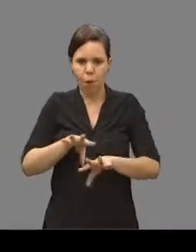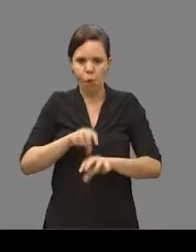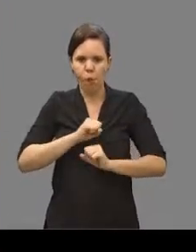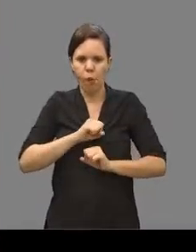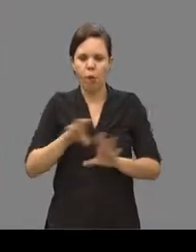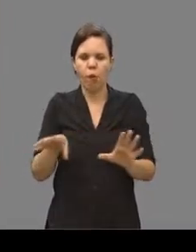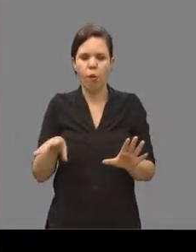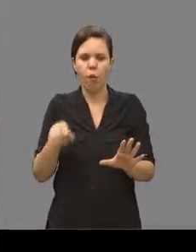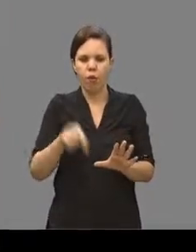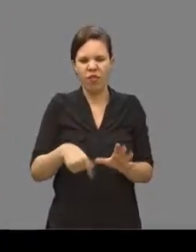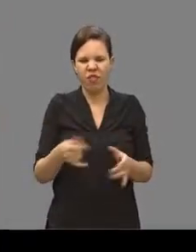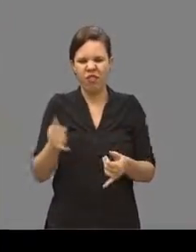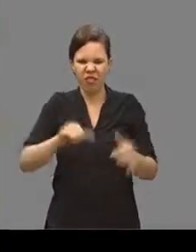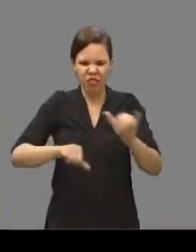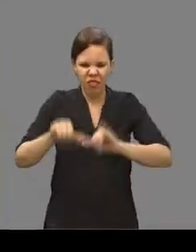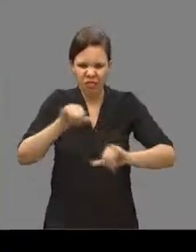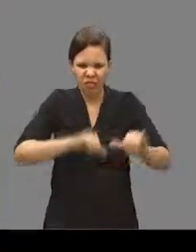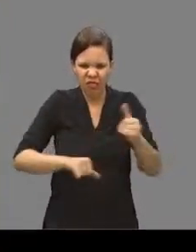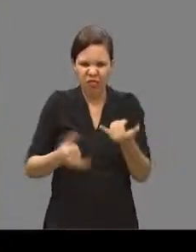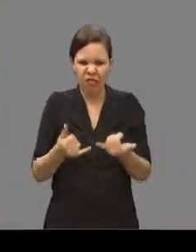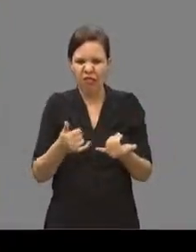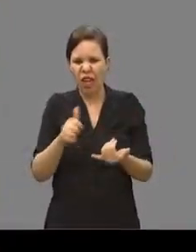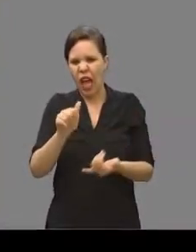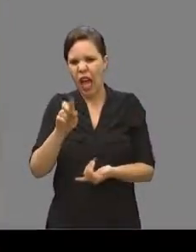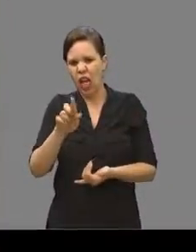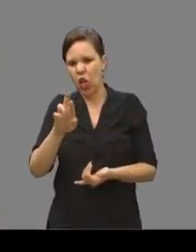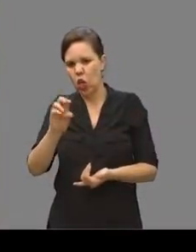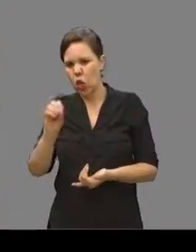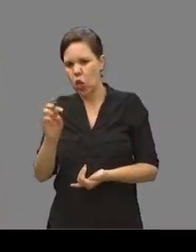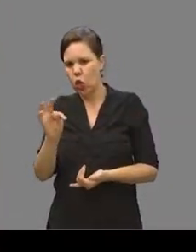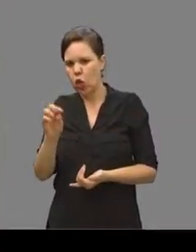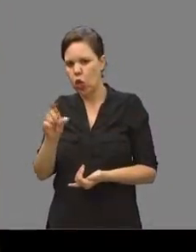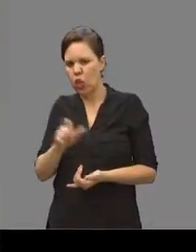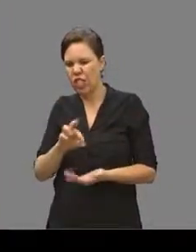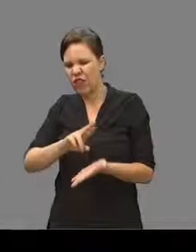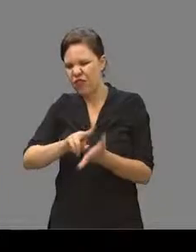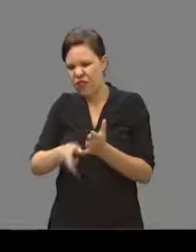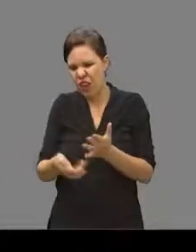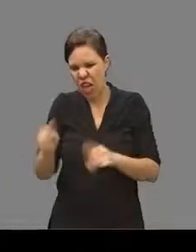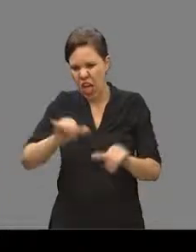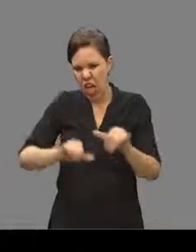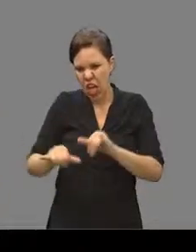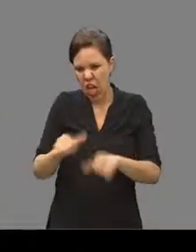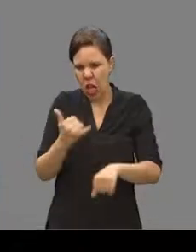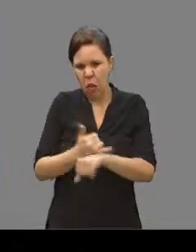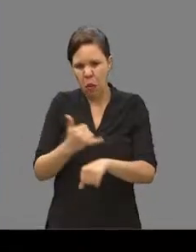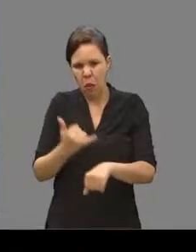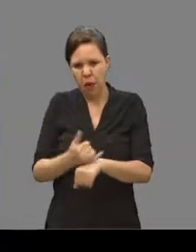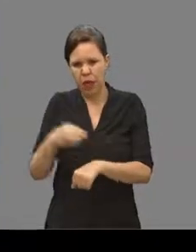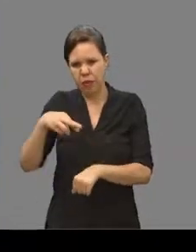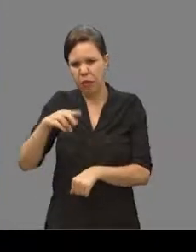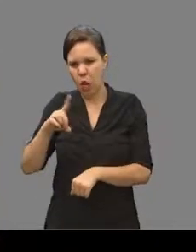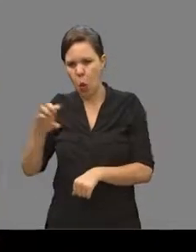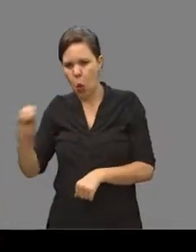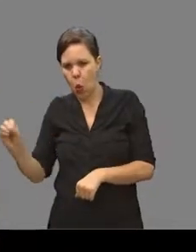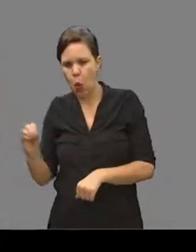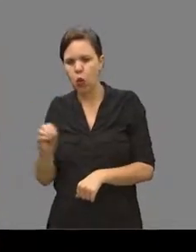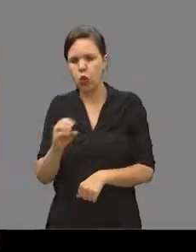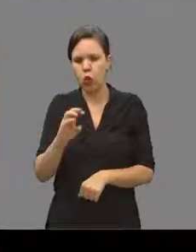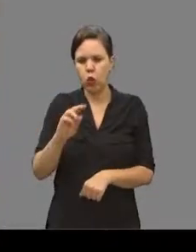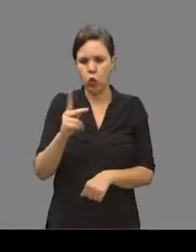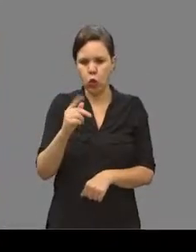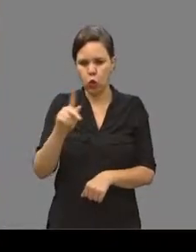compostos químicos tóxicos, como agrotóxicos, pesticidas e metais pesados, como mercúrio e chumbo,